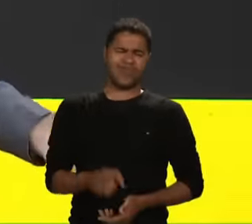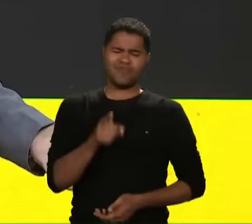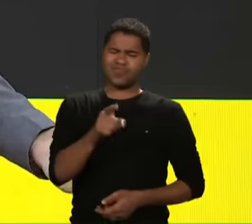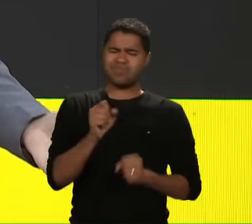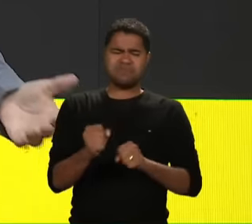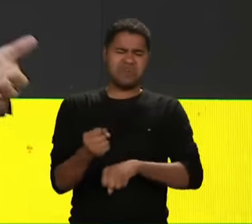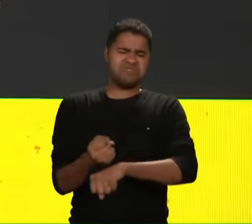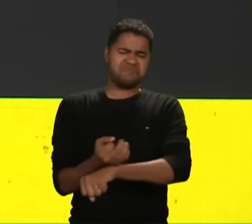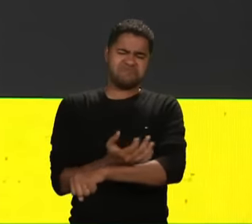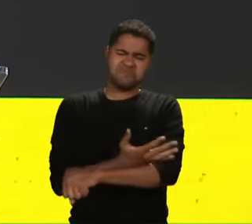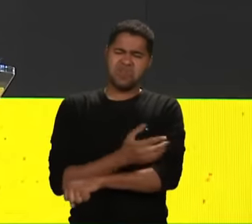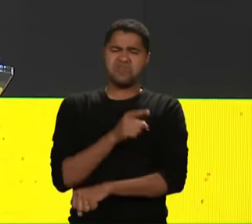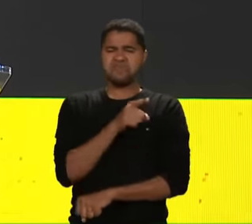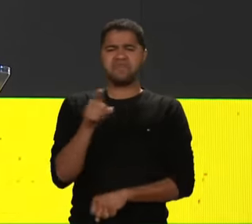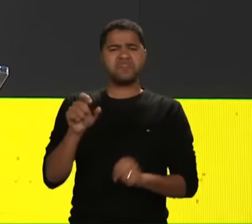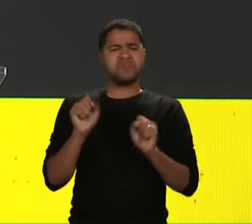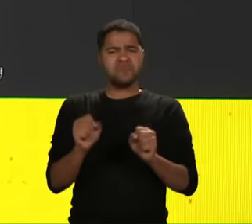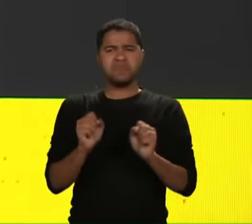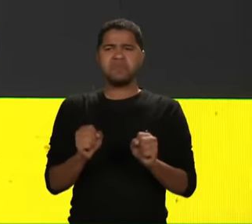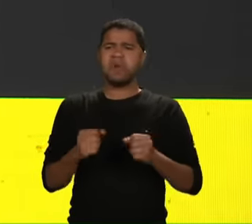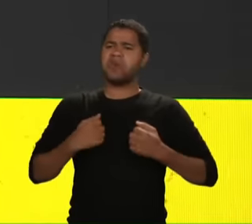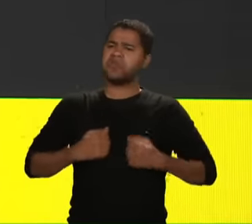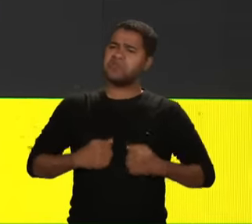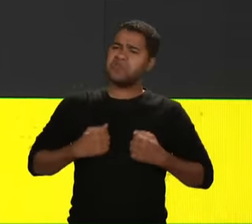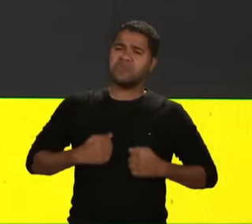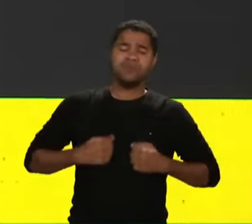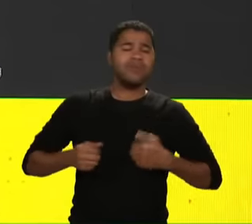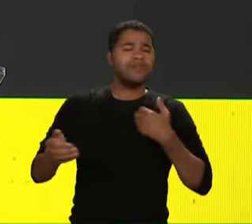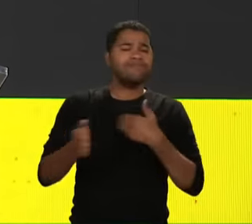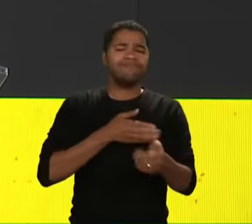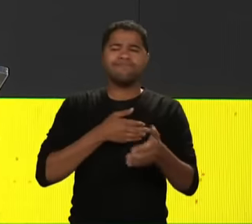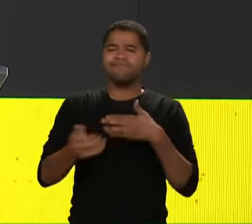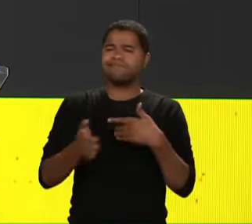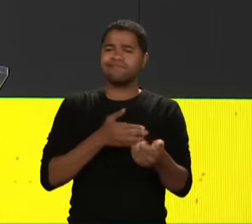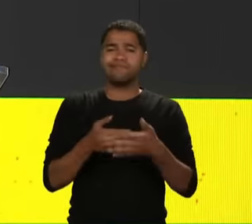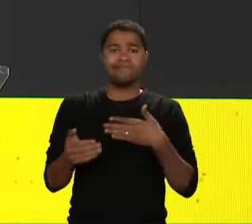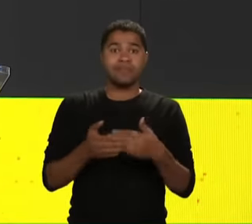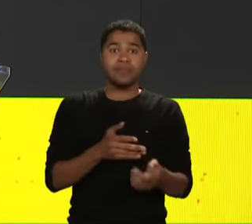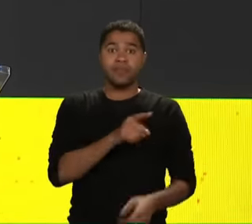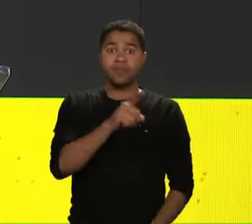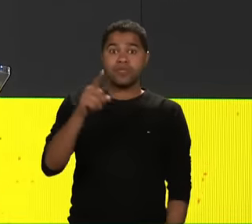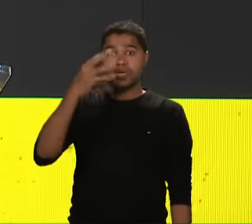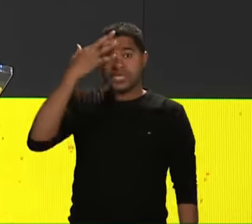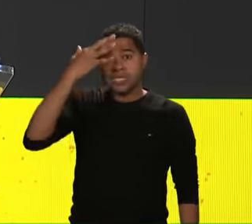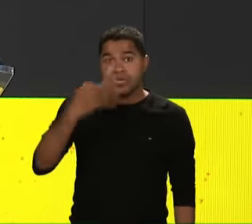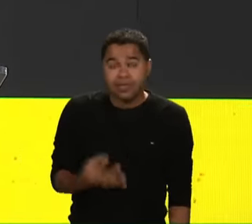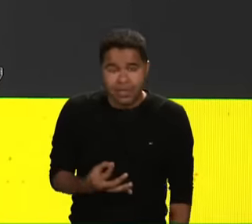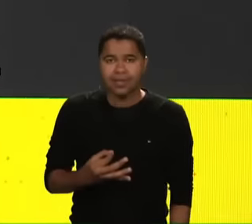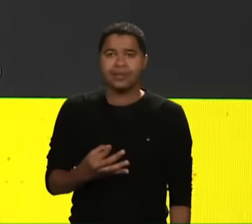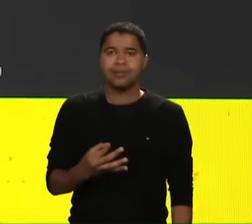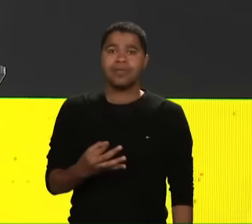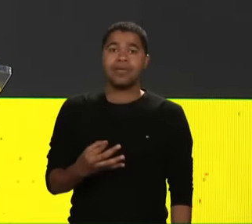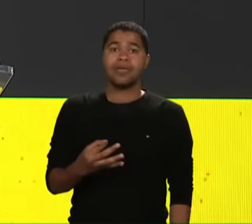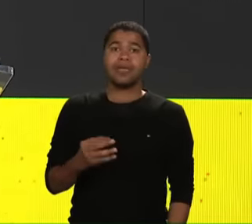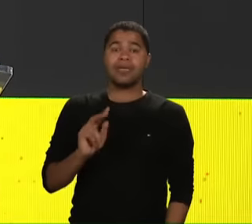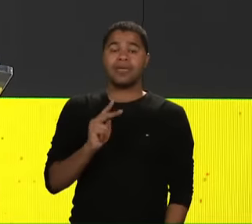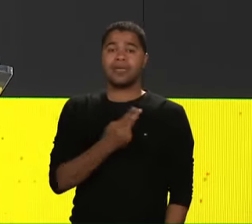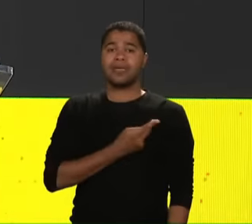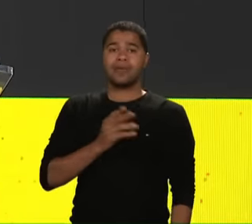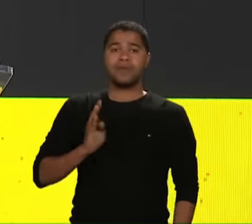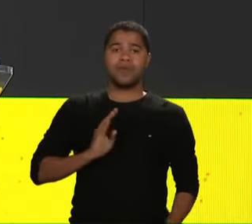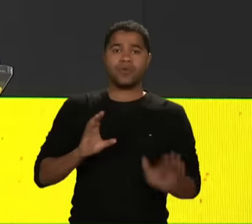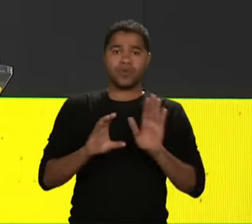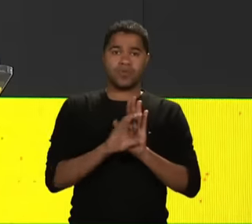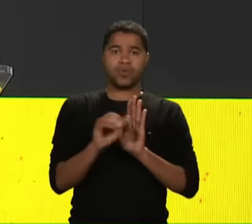ter arrepiado, você pode estar tomando banho, não importa, entenda isso aqui, Hebreus capítulo 11,